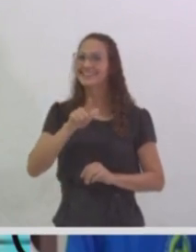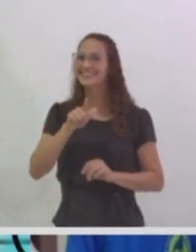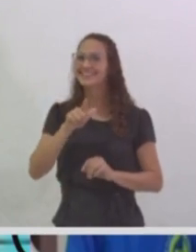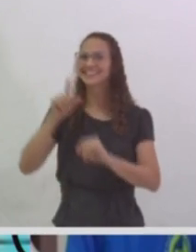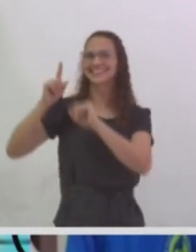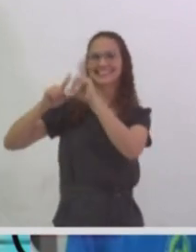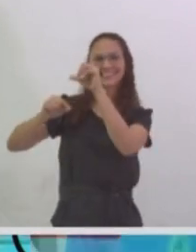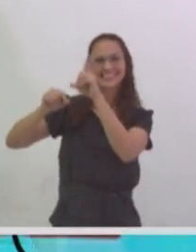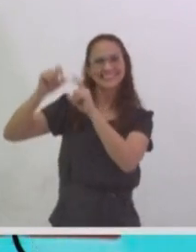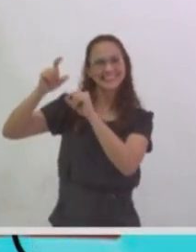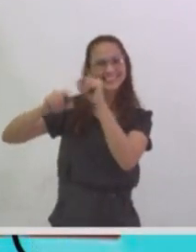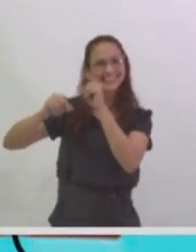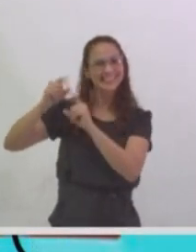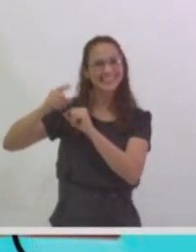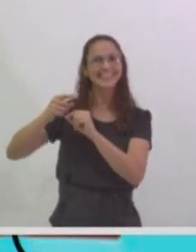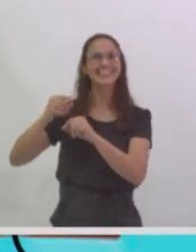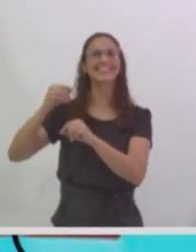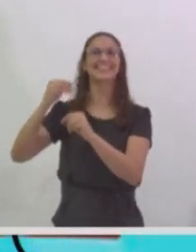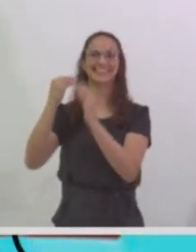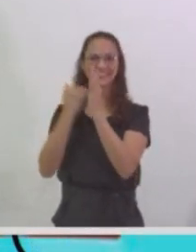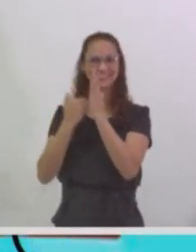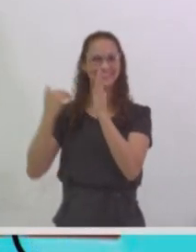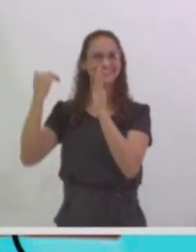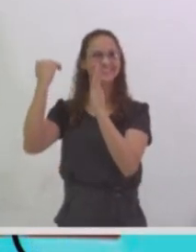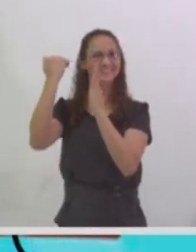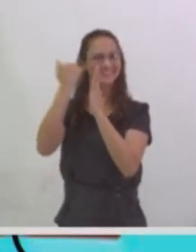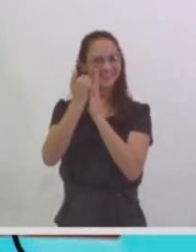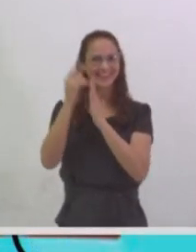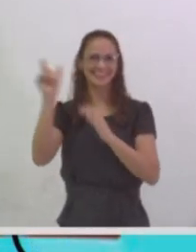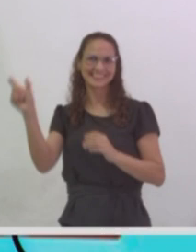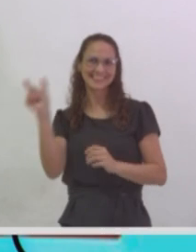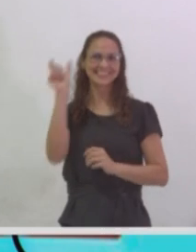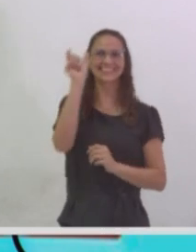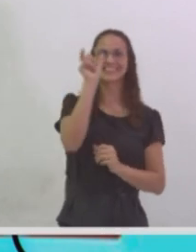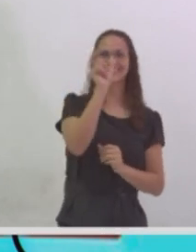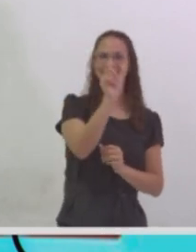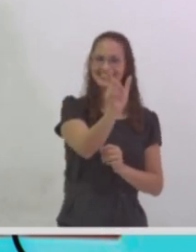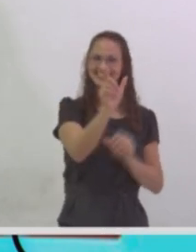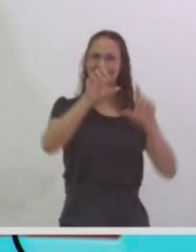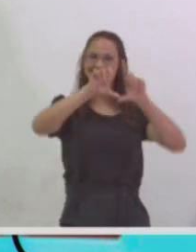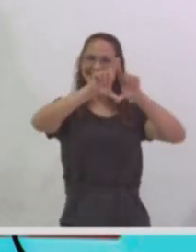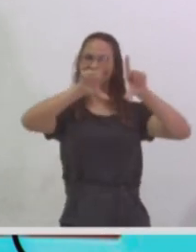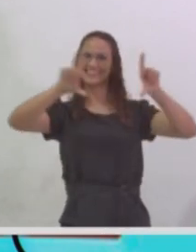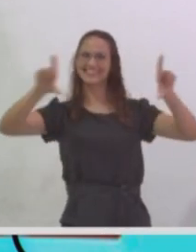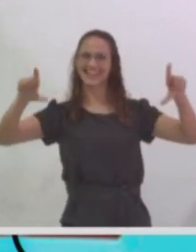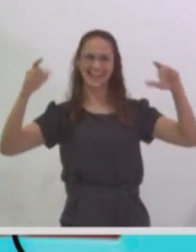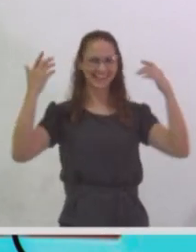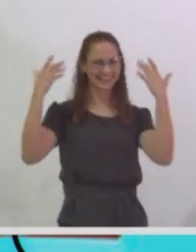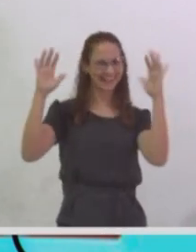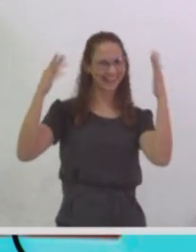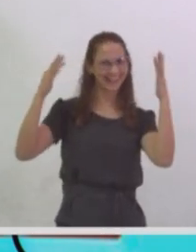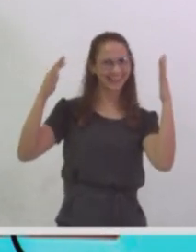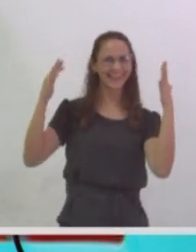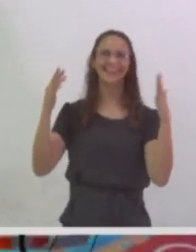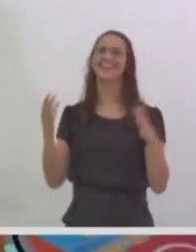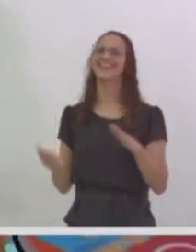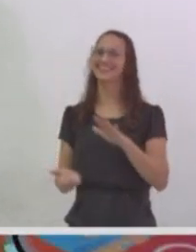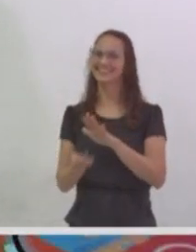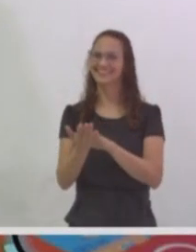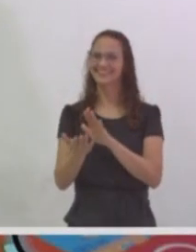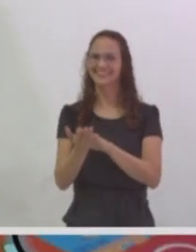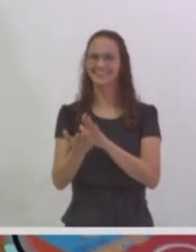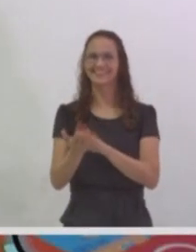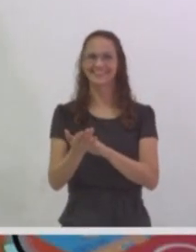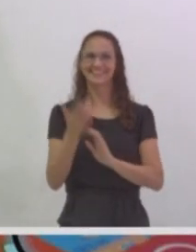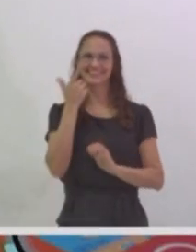nosso quadro. Vamos lá para a nossa estrelinha? Mais uma! Parabéns, estamos conseguindo! E aí, ó, vamos